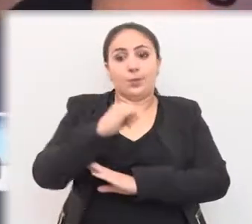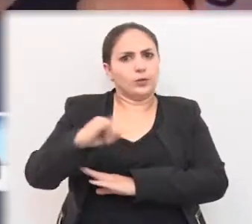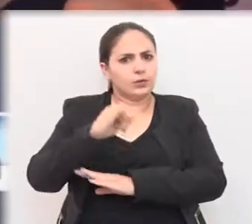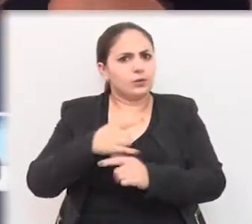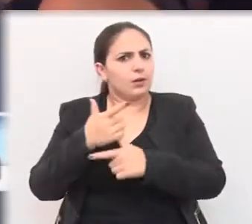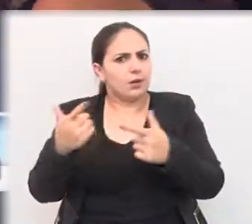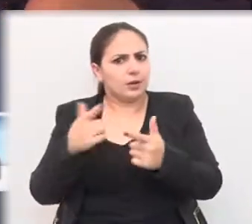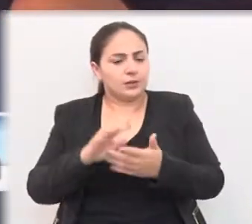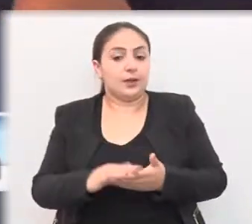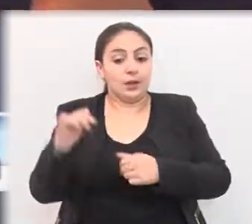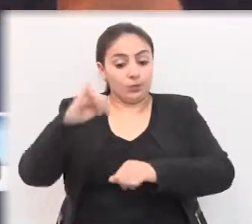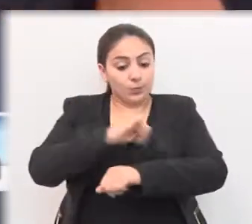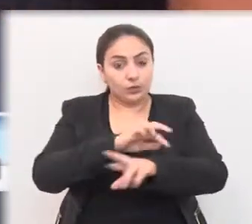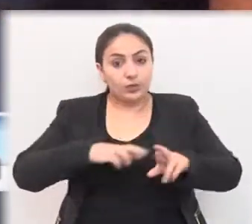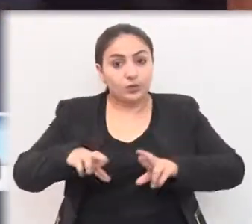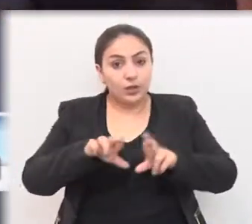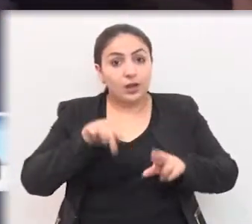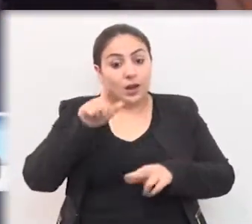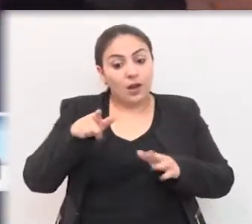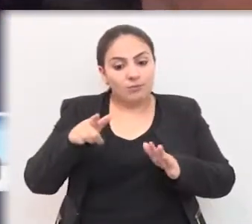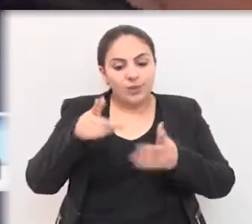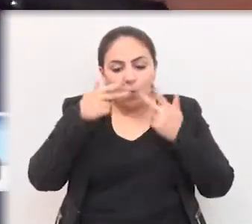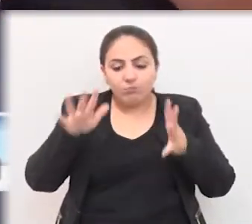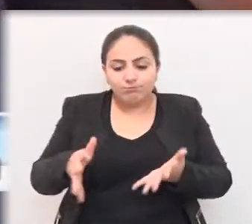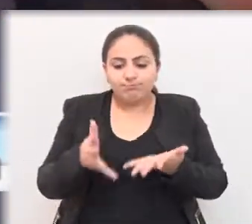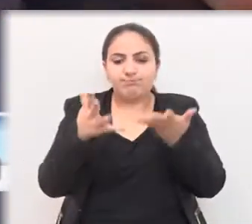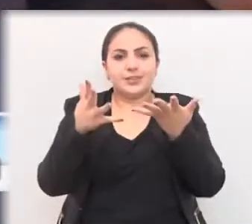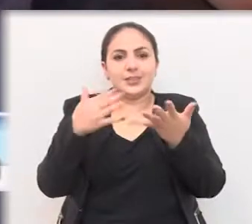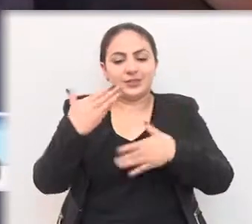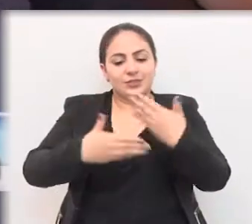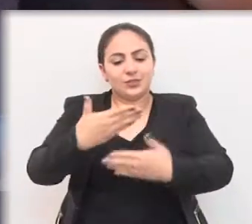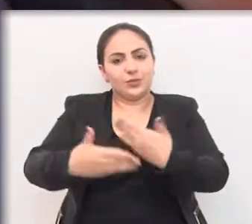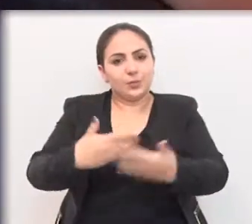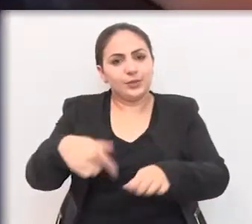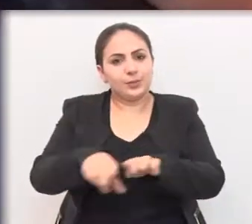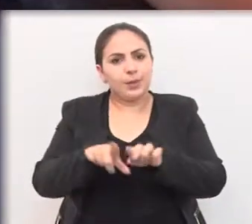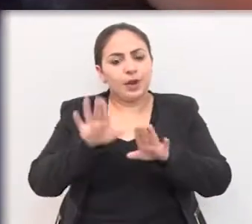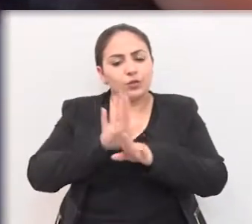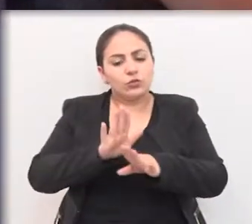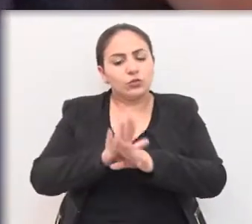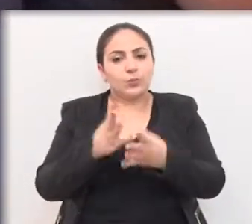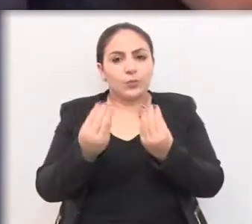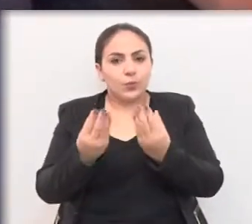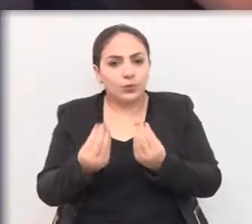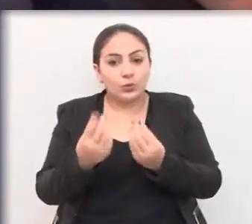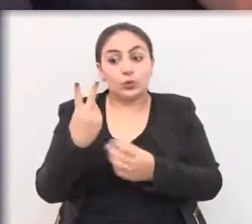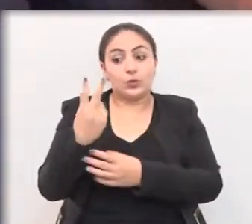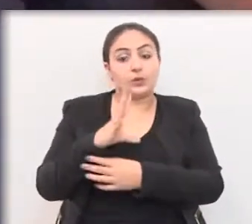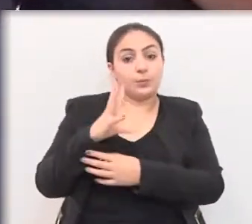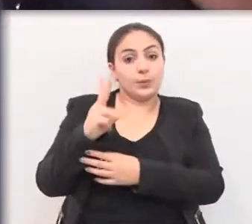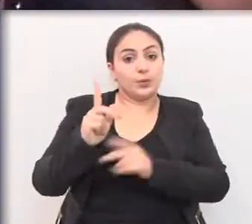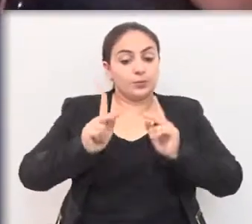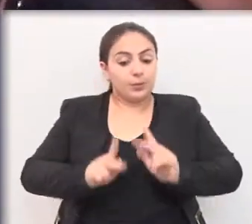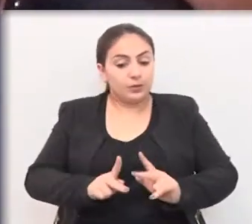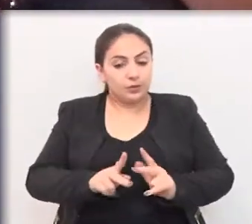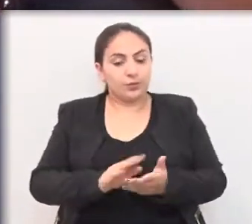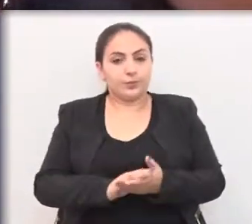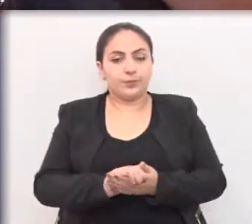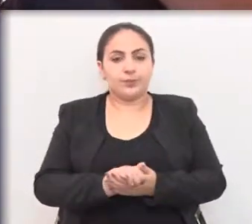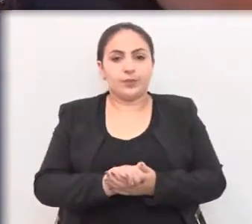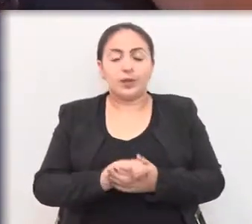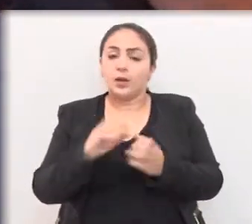importância é muito grande. O aeroporto regional é um indutor de desenvolvimento, né? Isso vai beneficiar 2 milhões de